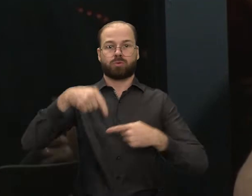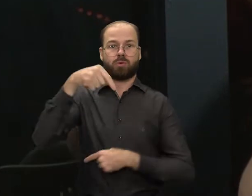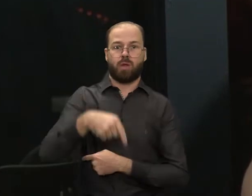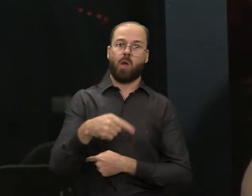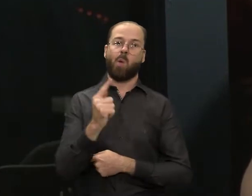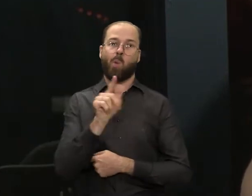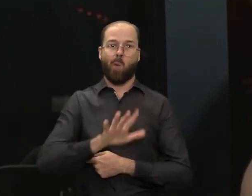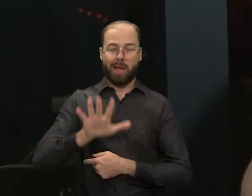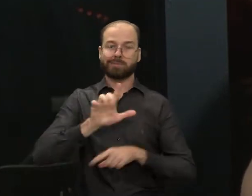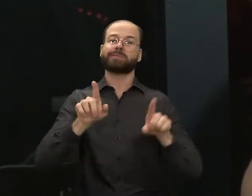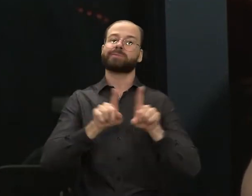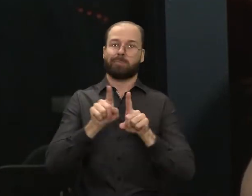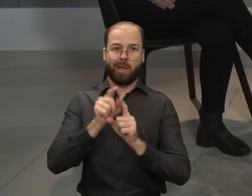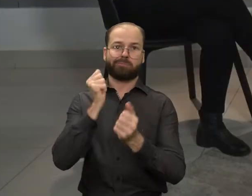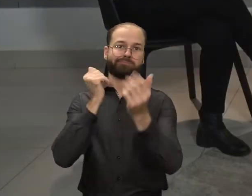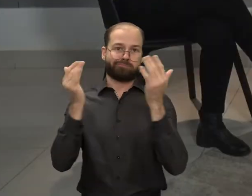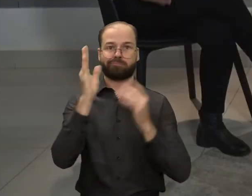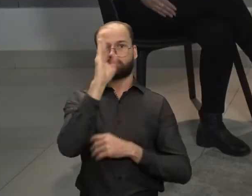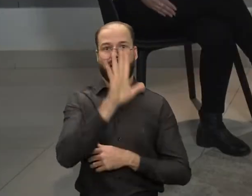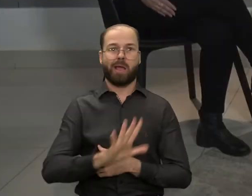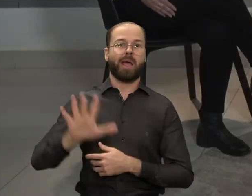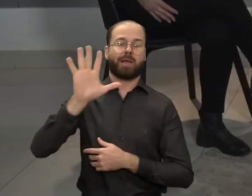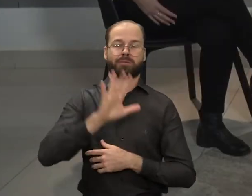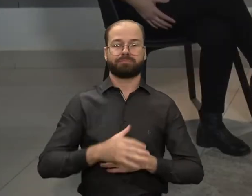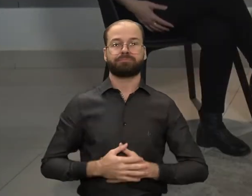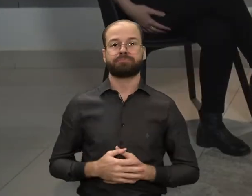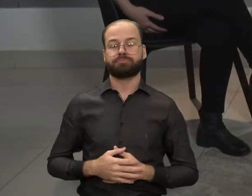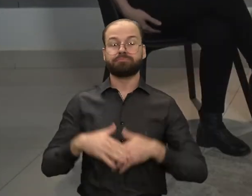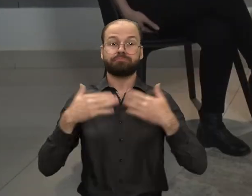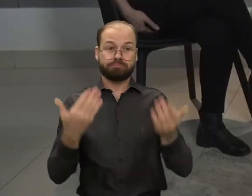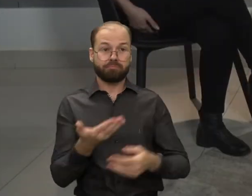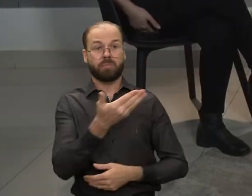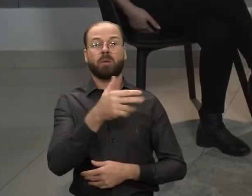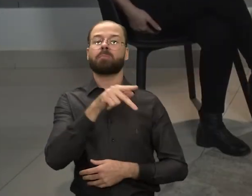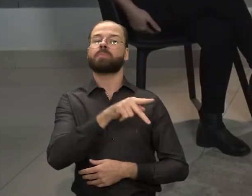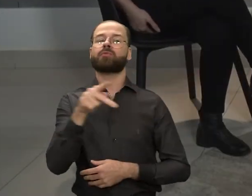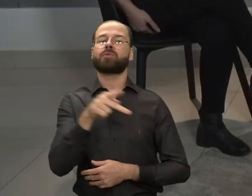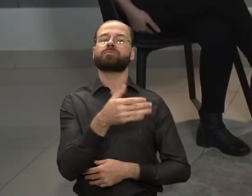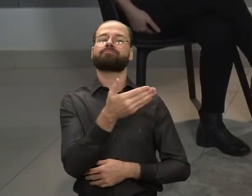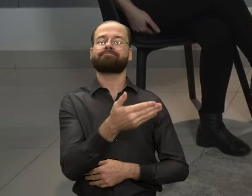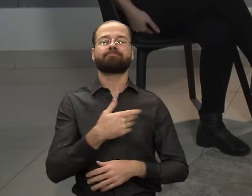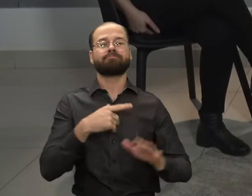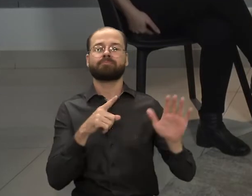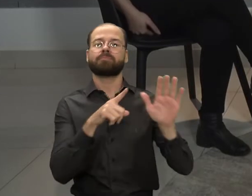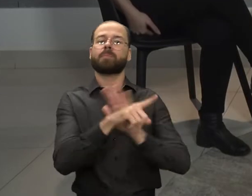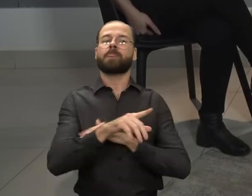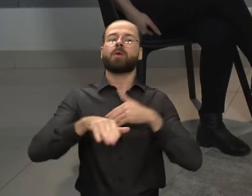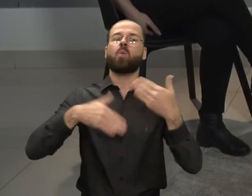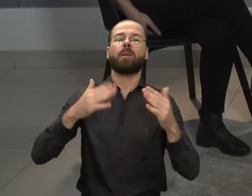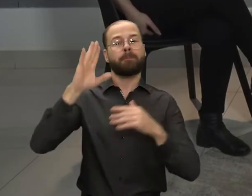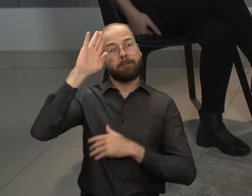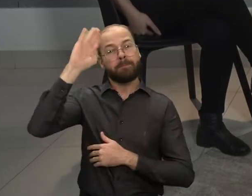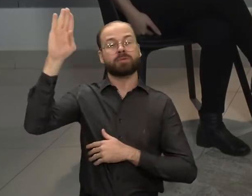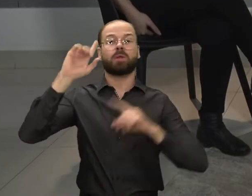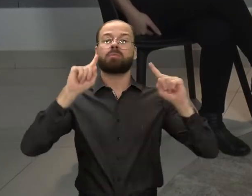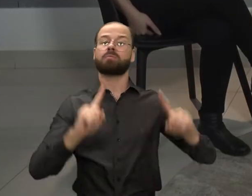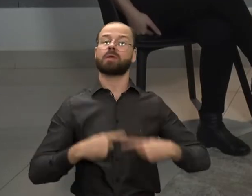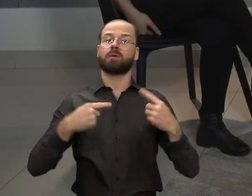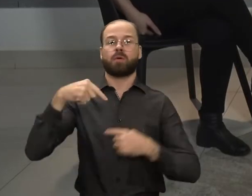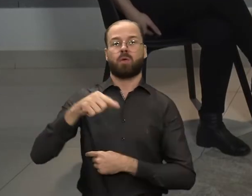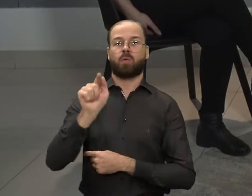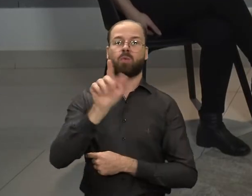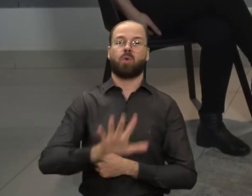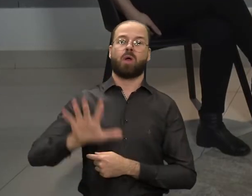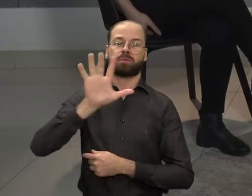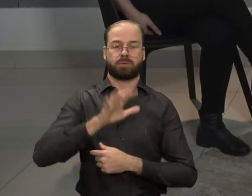estado de Goiás e no Brasil. Professor, e para o senhor, quais são os principais desafios que a gente precisa enfrentar aqui no estado de Goiás?